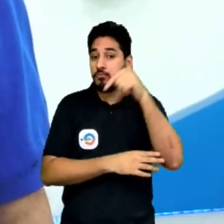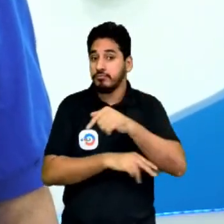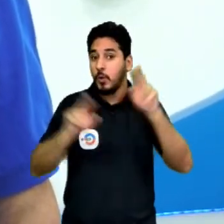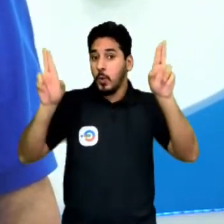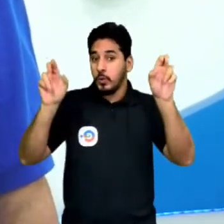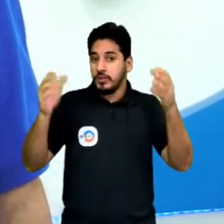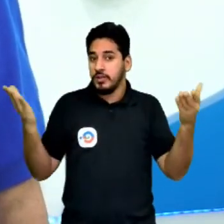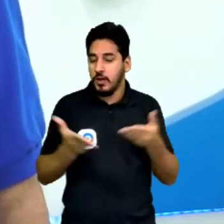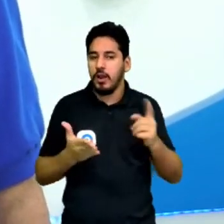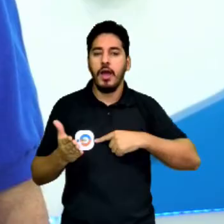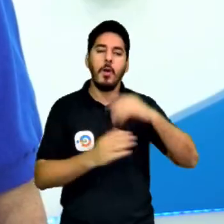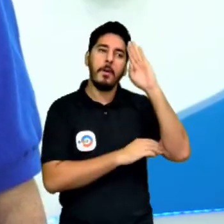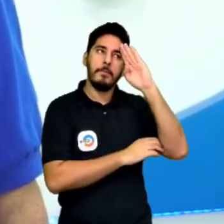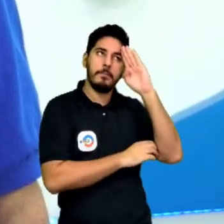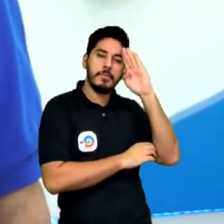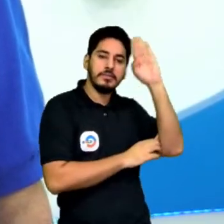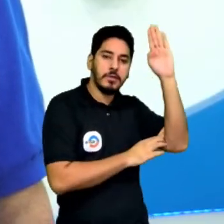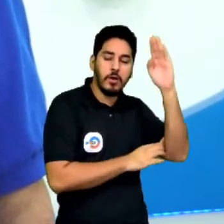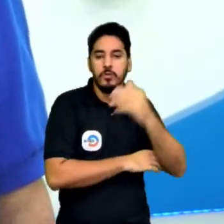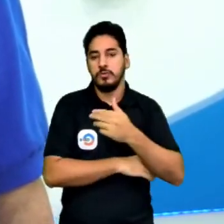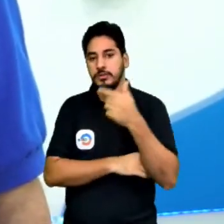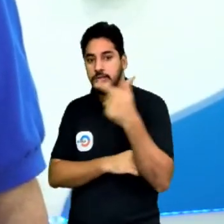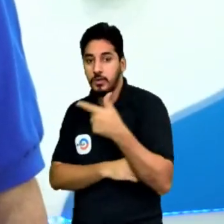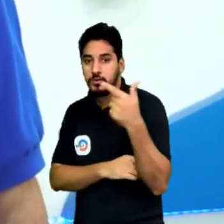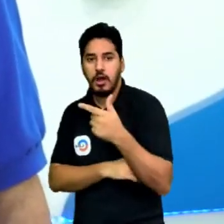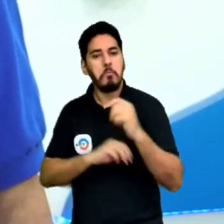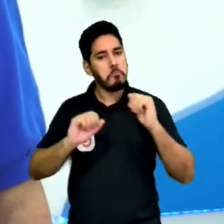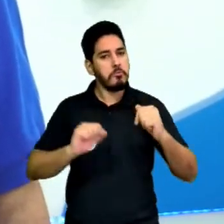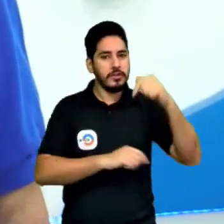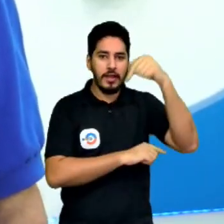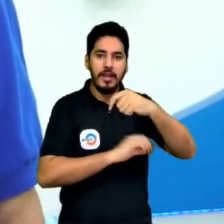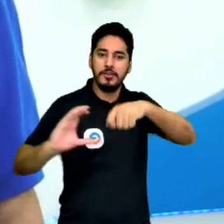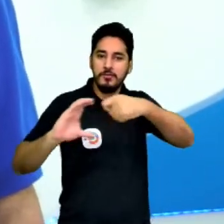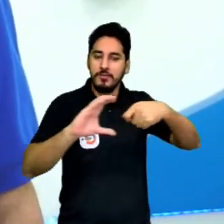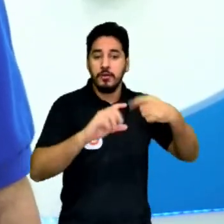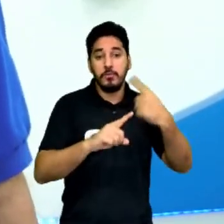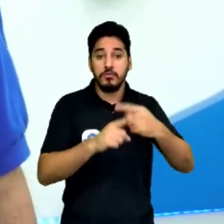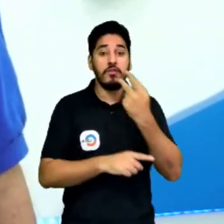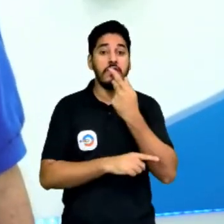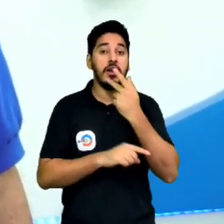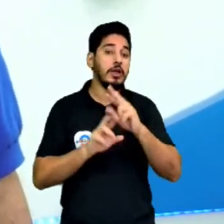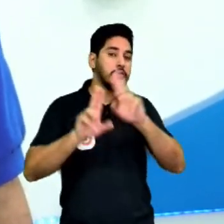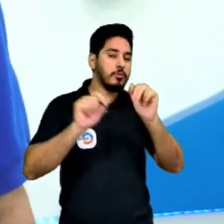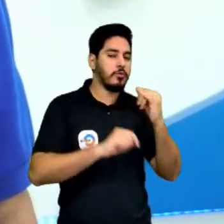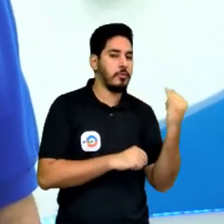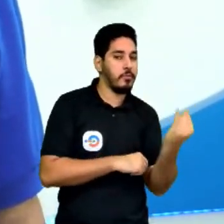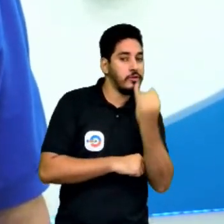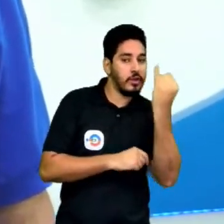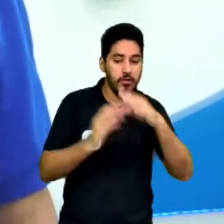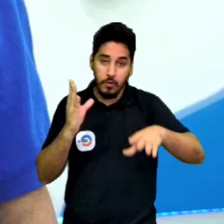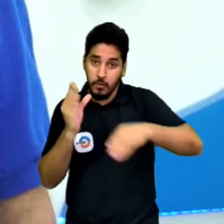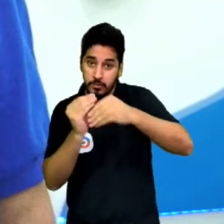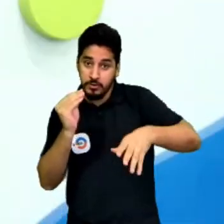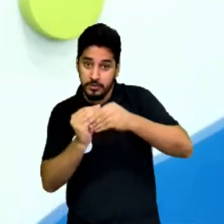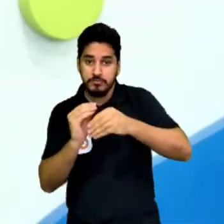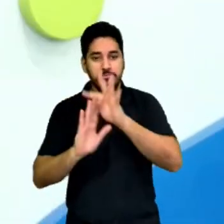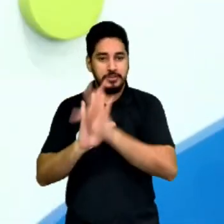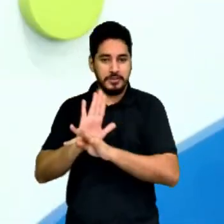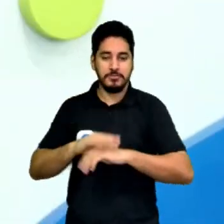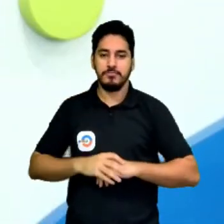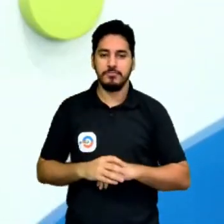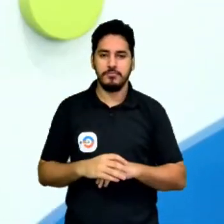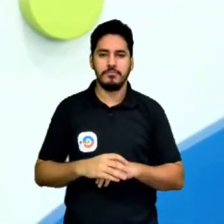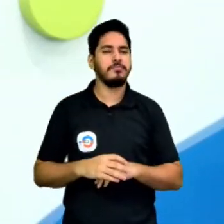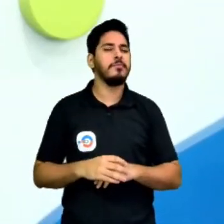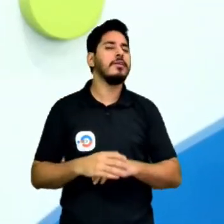poderia ser o principal e o secundário. Isso porque vamos falar sobre o essencial e o complementar do texto. Achar